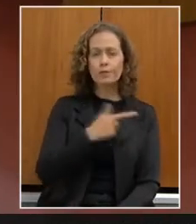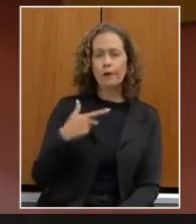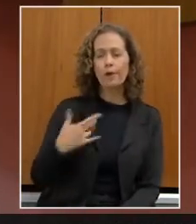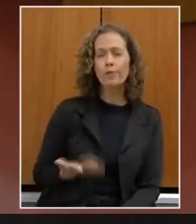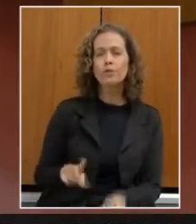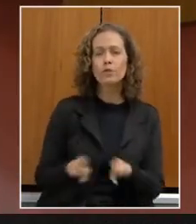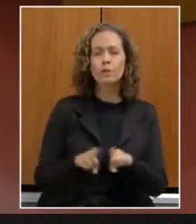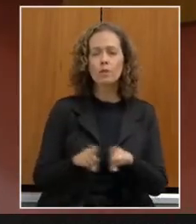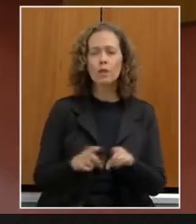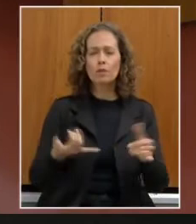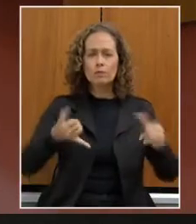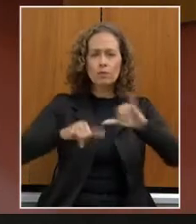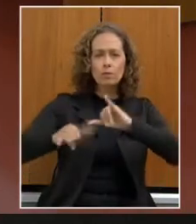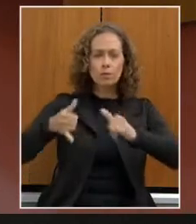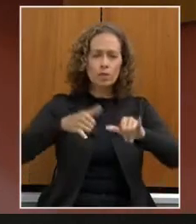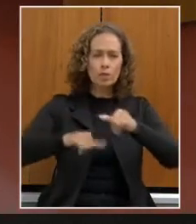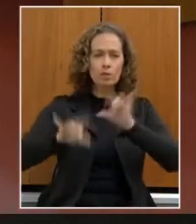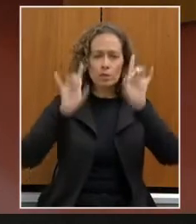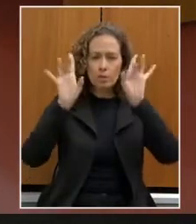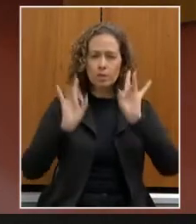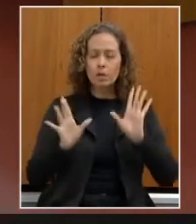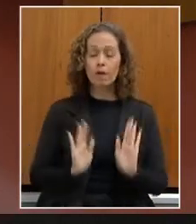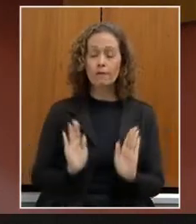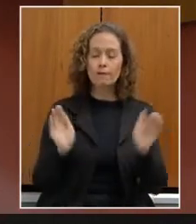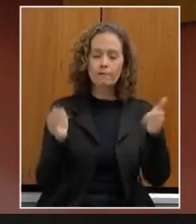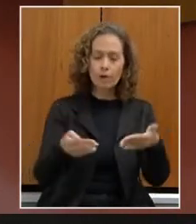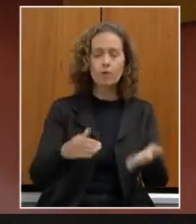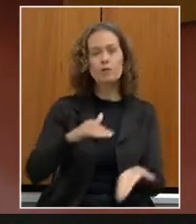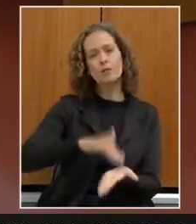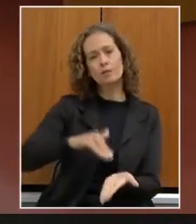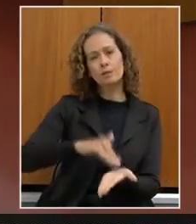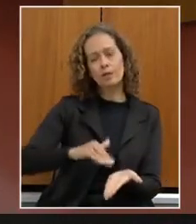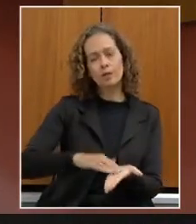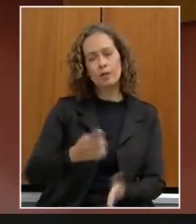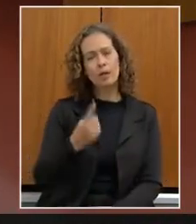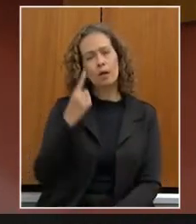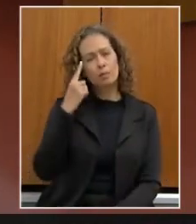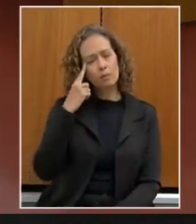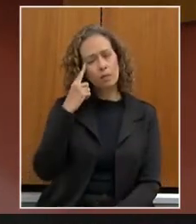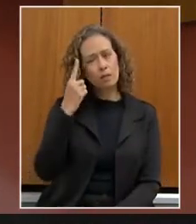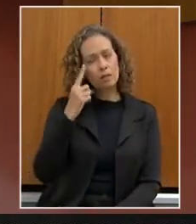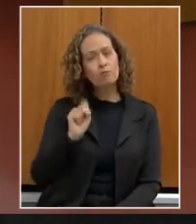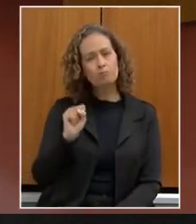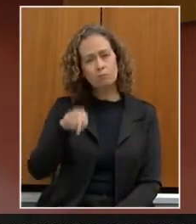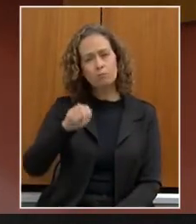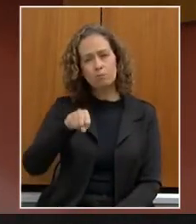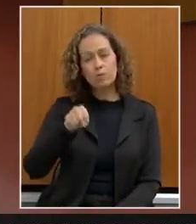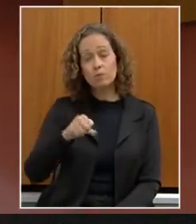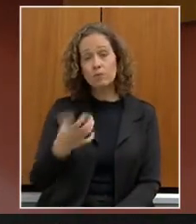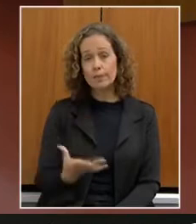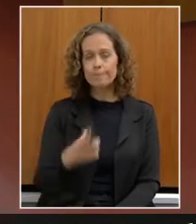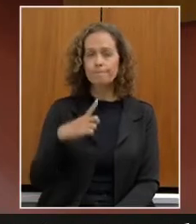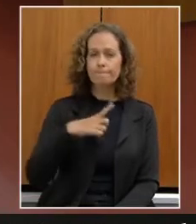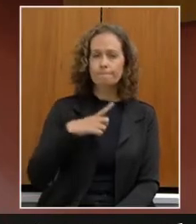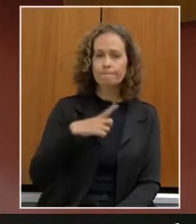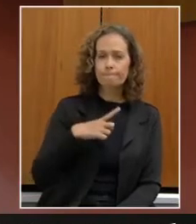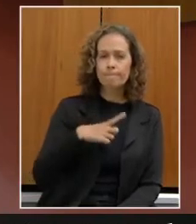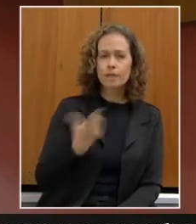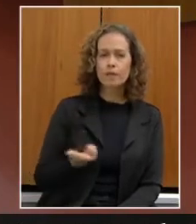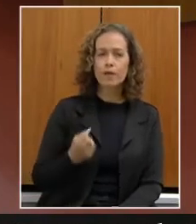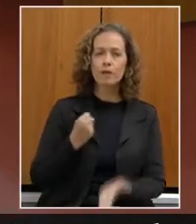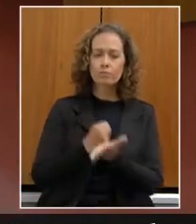especializada são o foco da secretaria pensando sim que haverá esse rebote